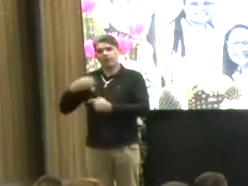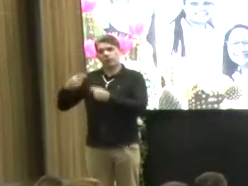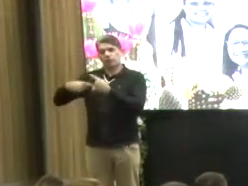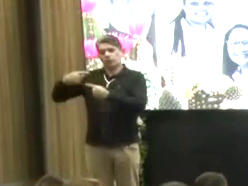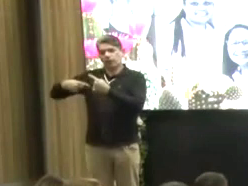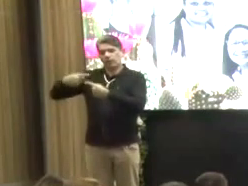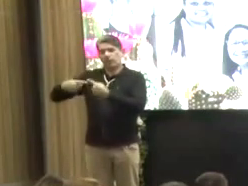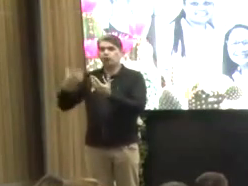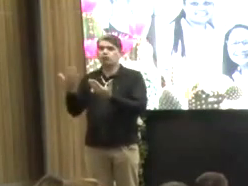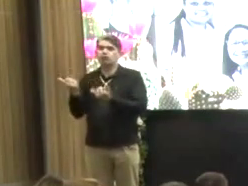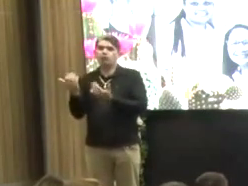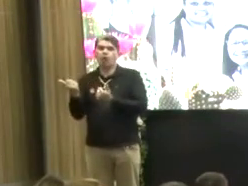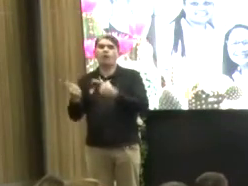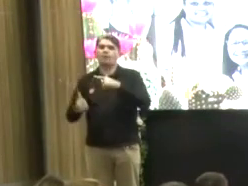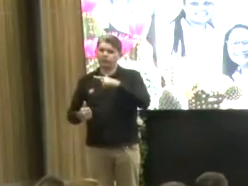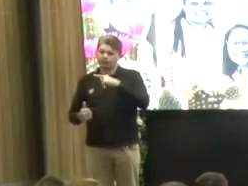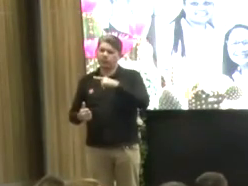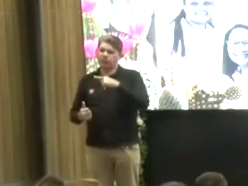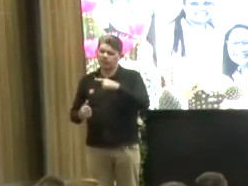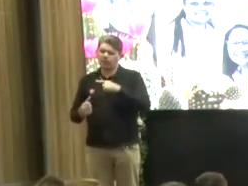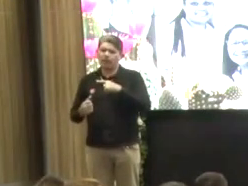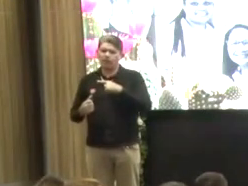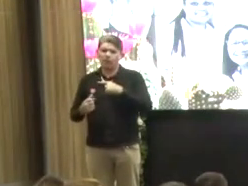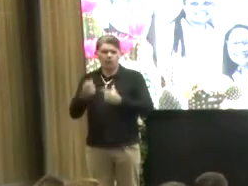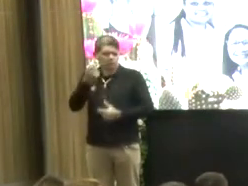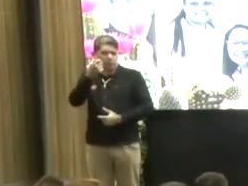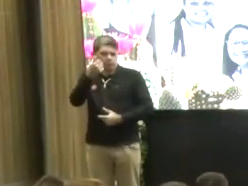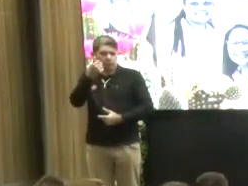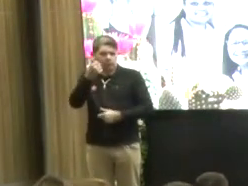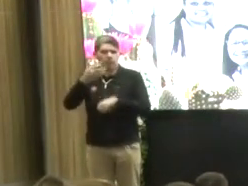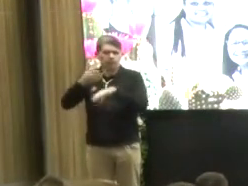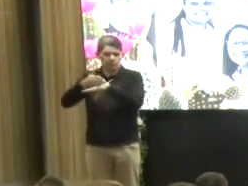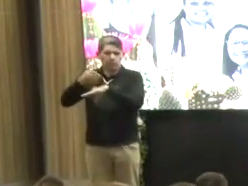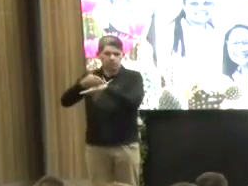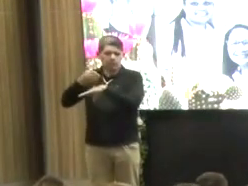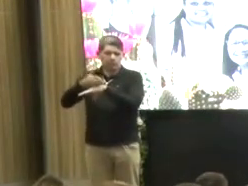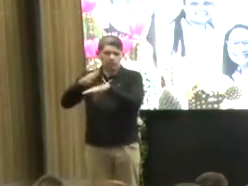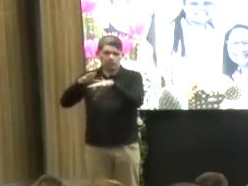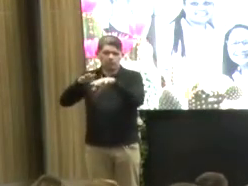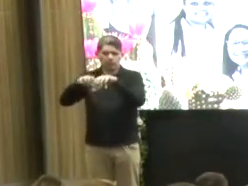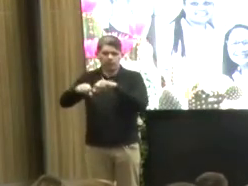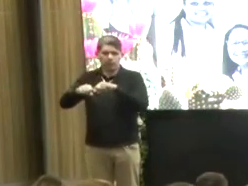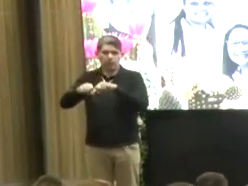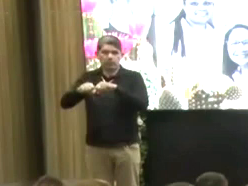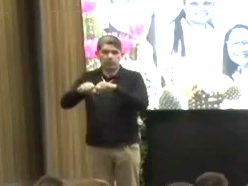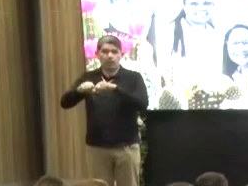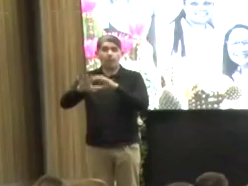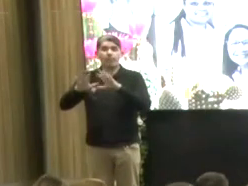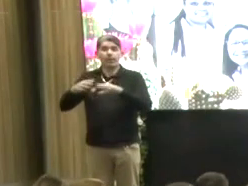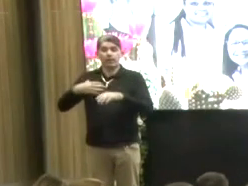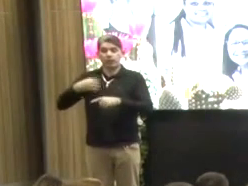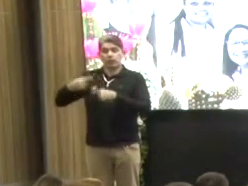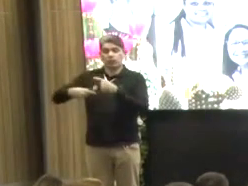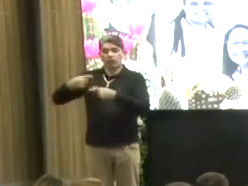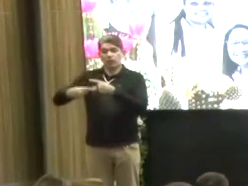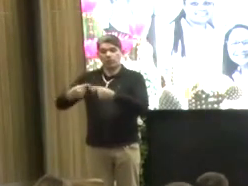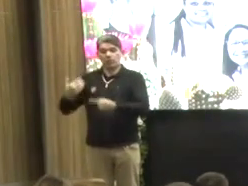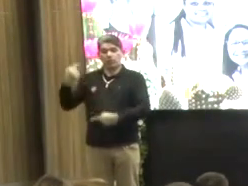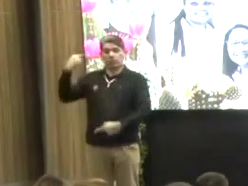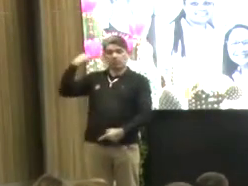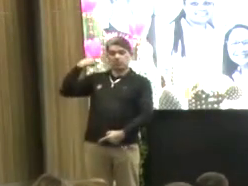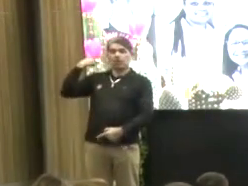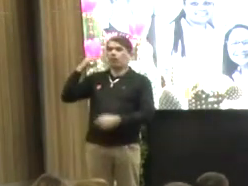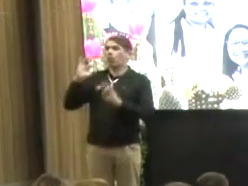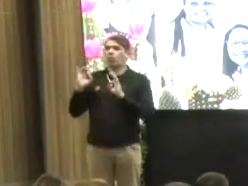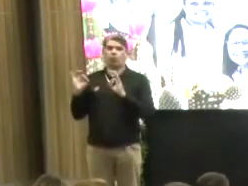jovens estão tendo um pouco de acesso à formação, que as gerações anteriores, né?